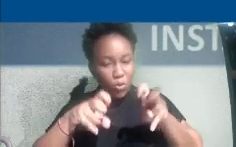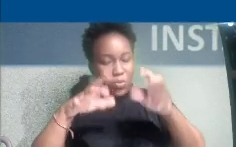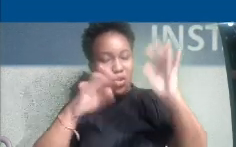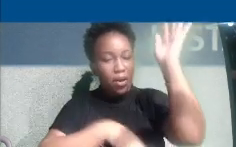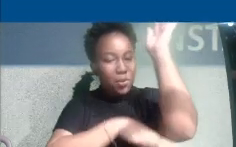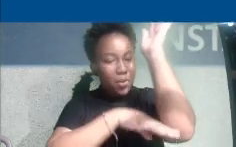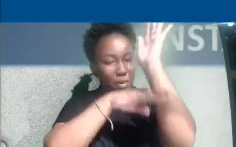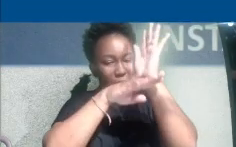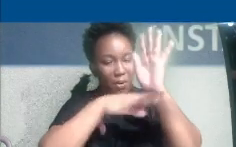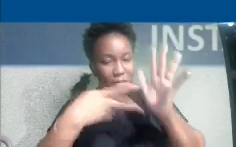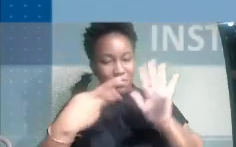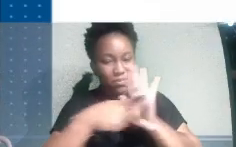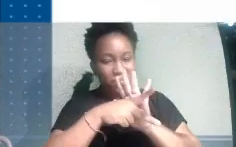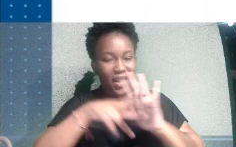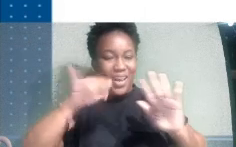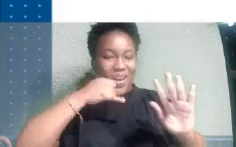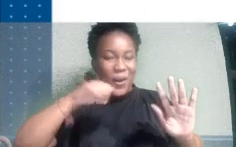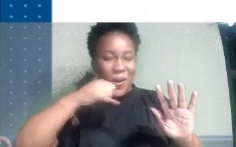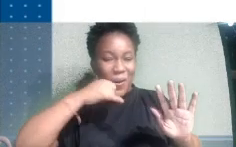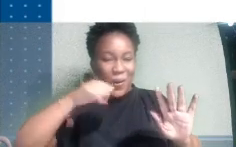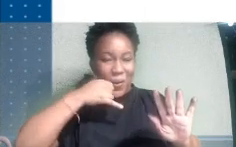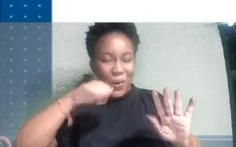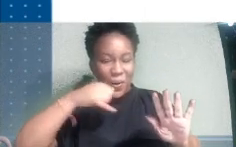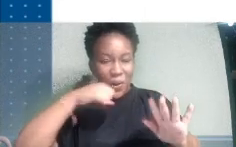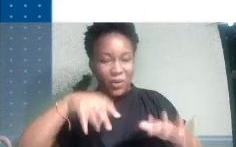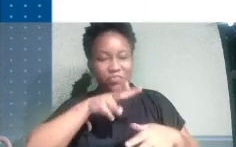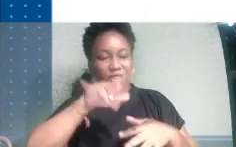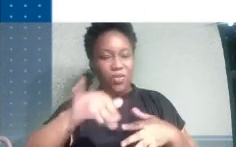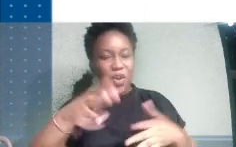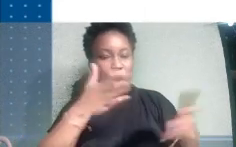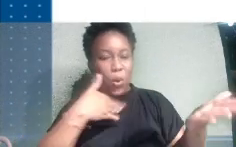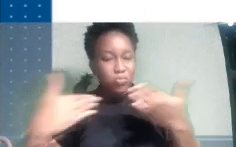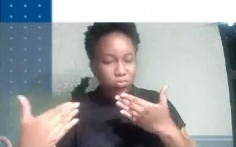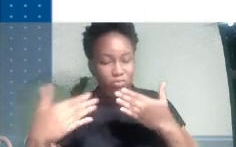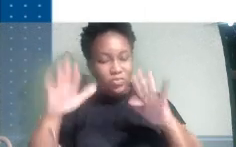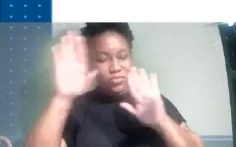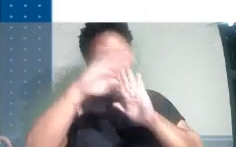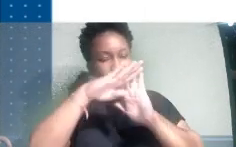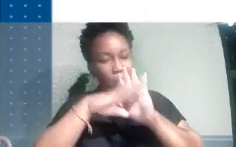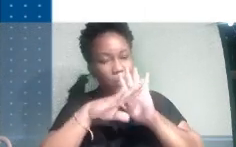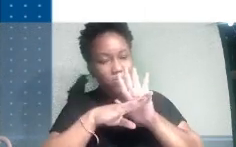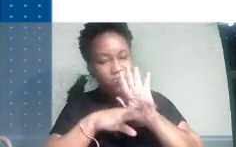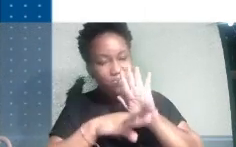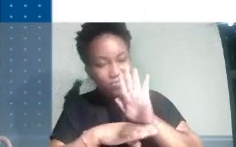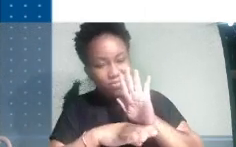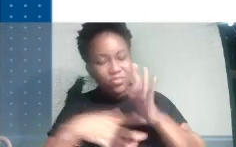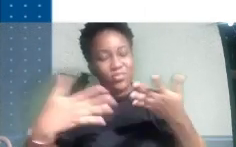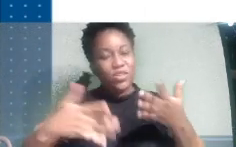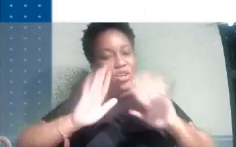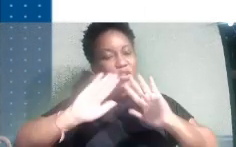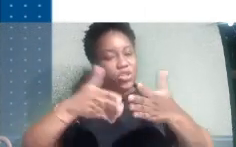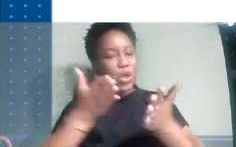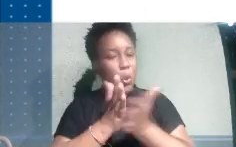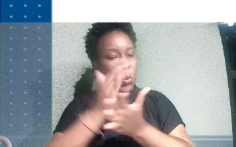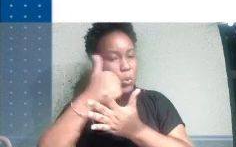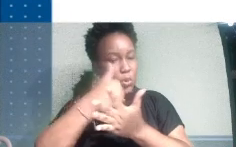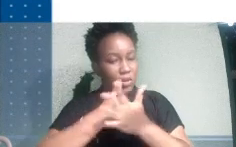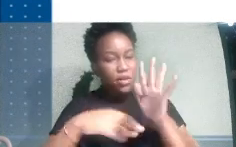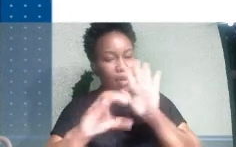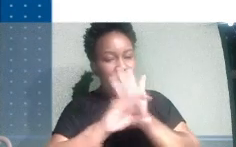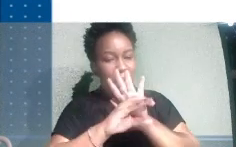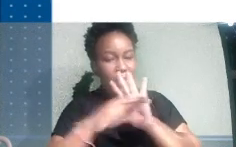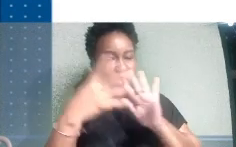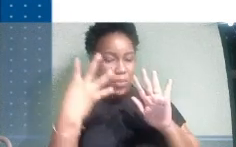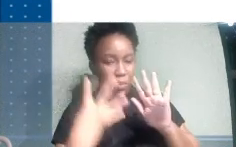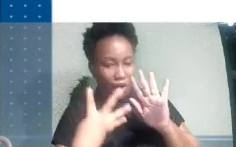prediais elétricas. Pessoal, hoje nós iremos conversar sobre os seguintes tópicos, que são aqueles que estão divididos no capítulo